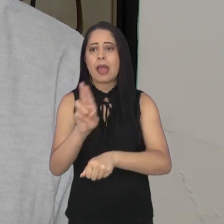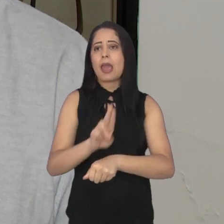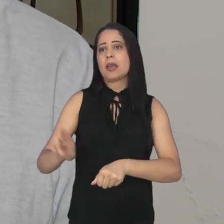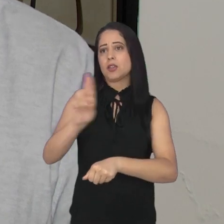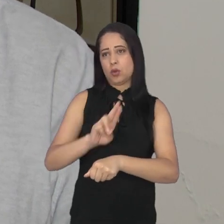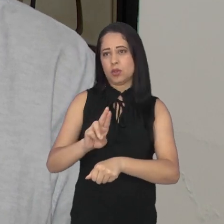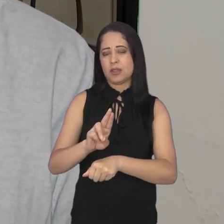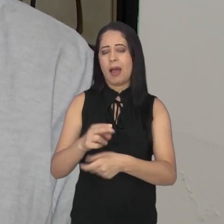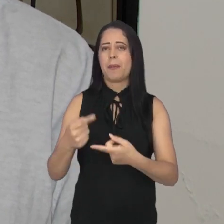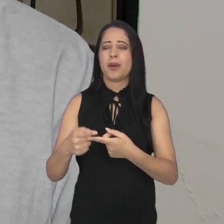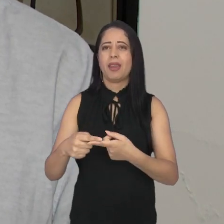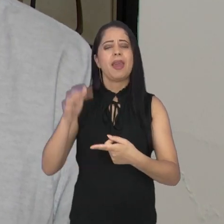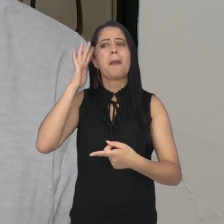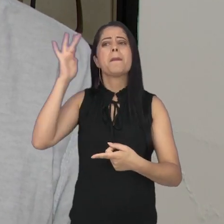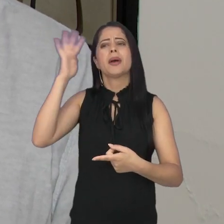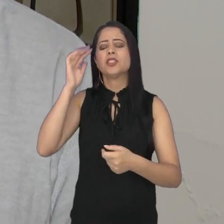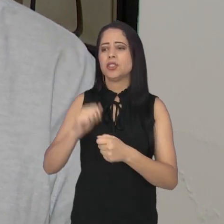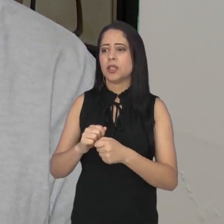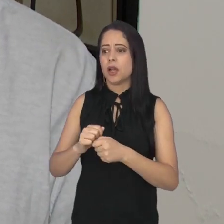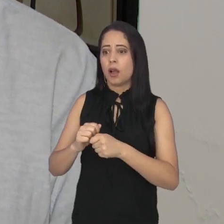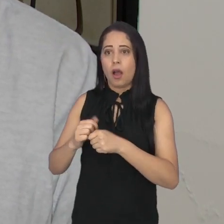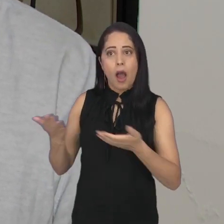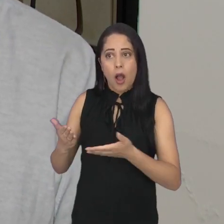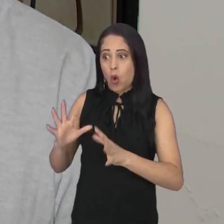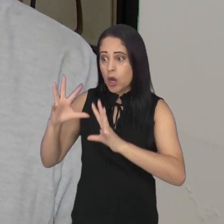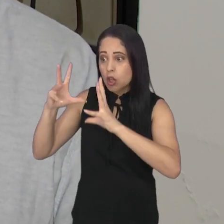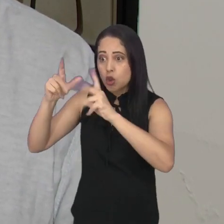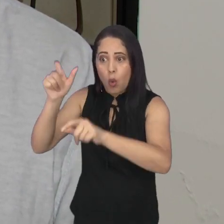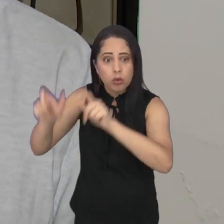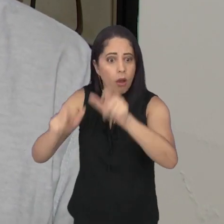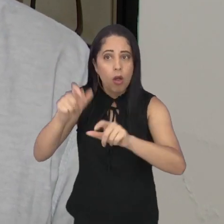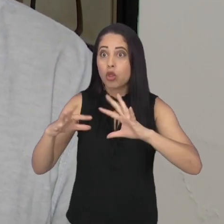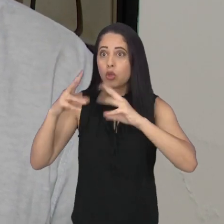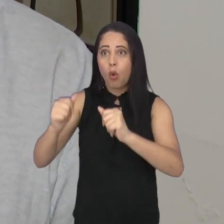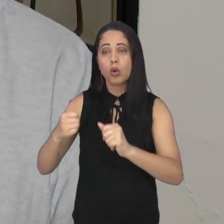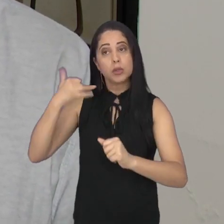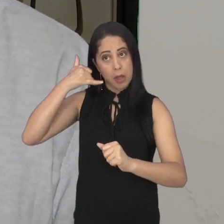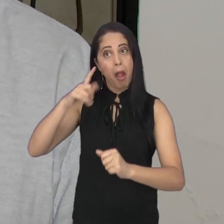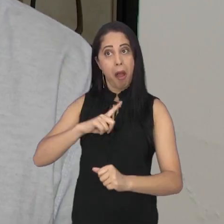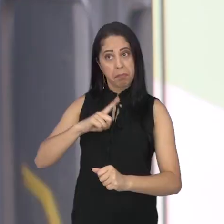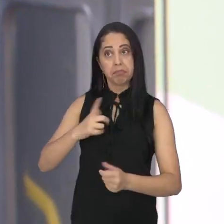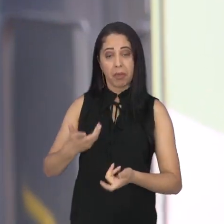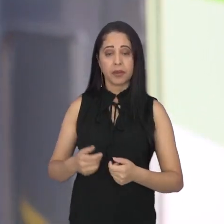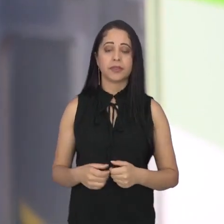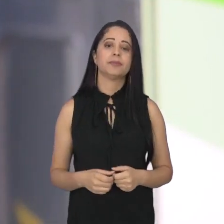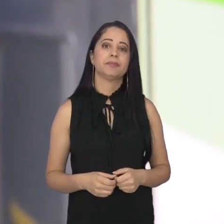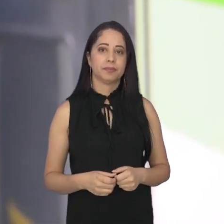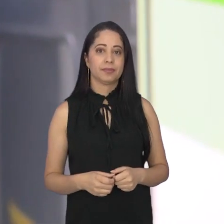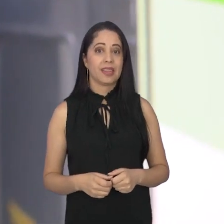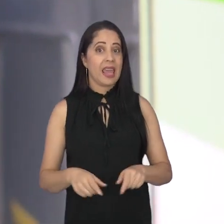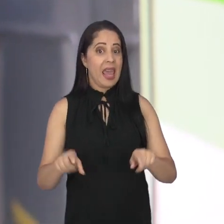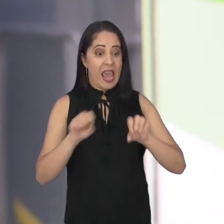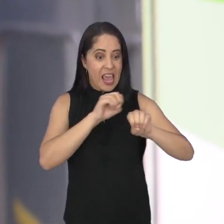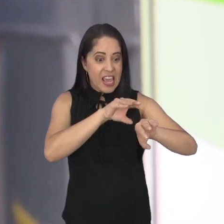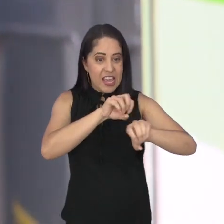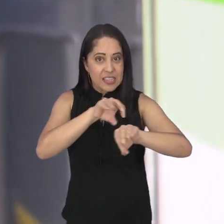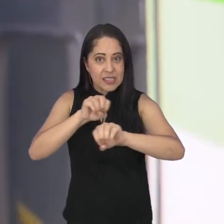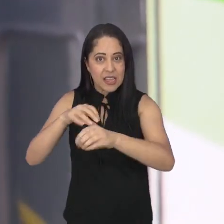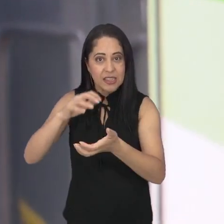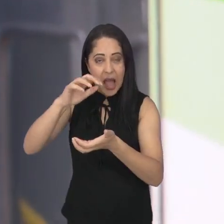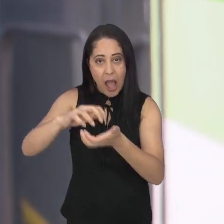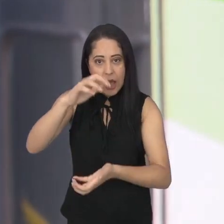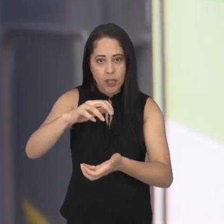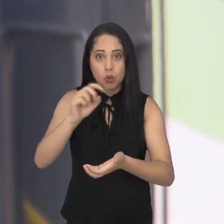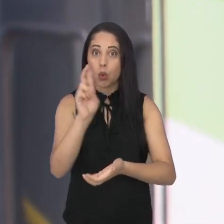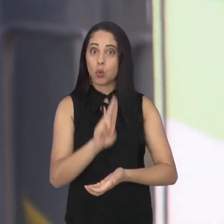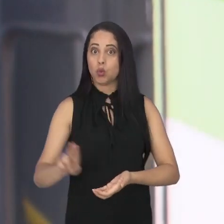do dia a dia, né? É difícil a gente imaginar alguém sem um celular hoje, né? E a ideia, além de ensinar os